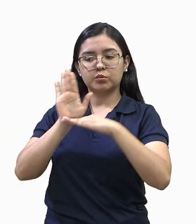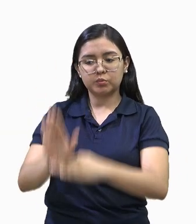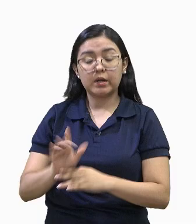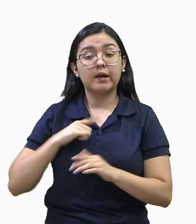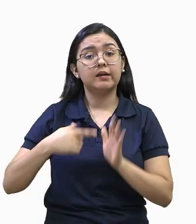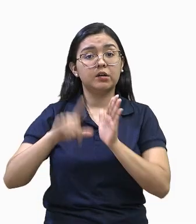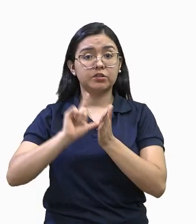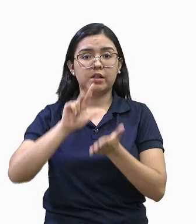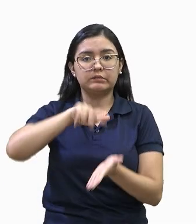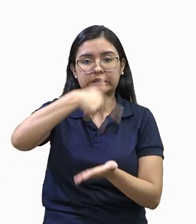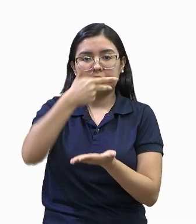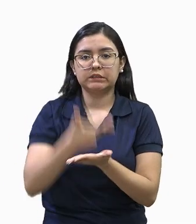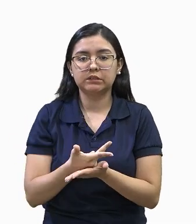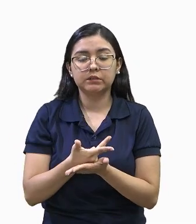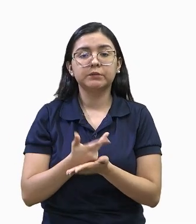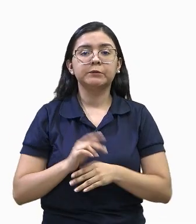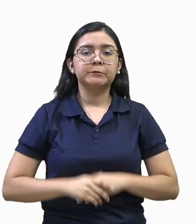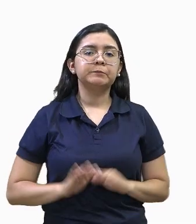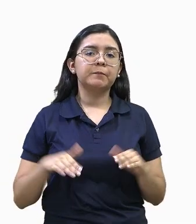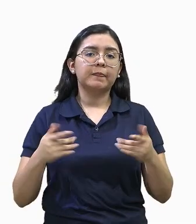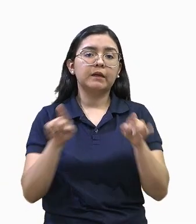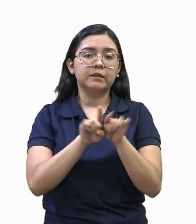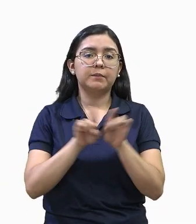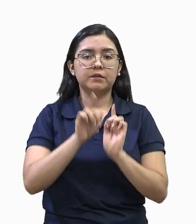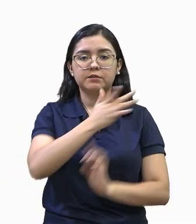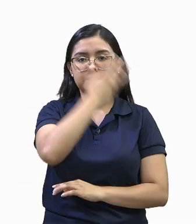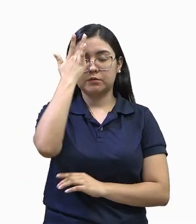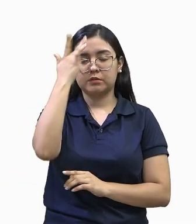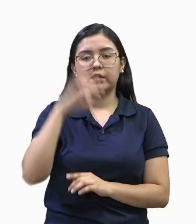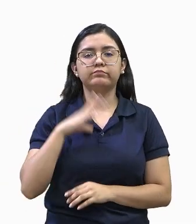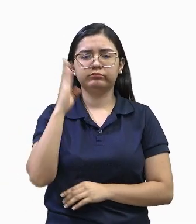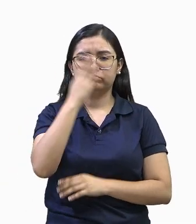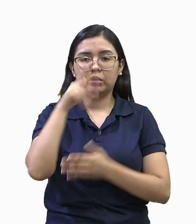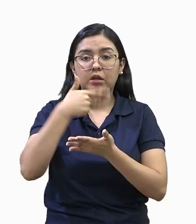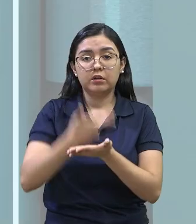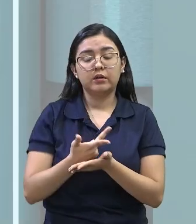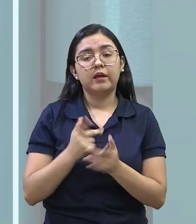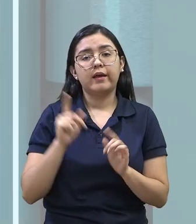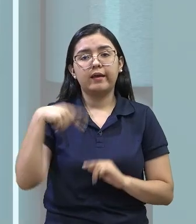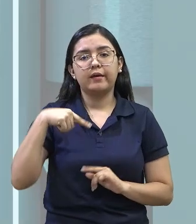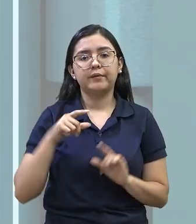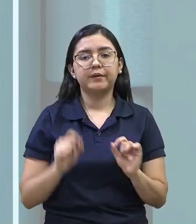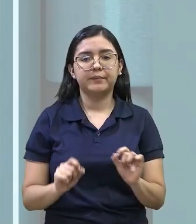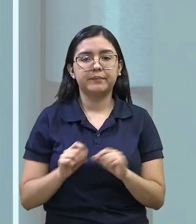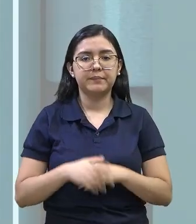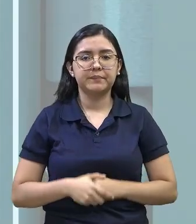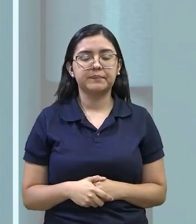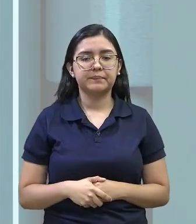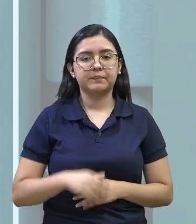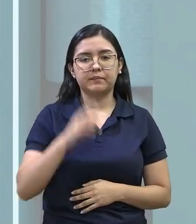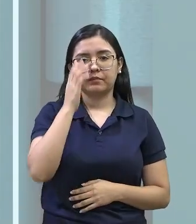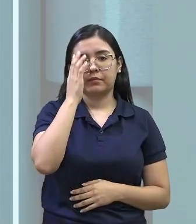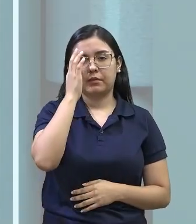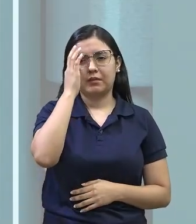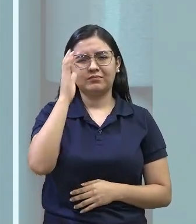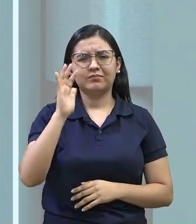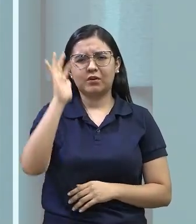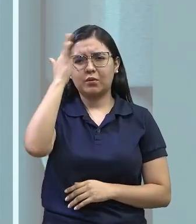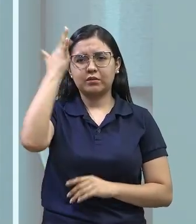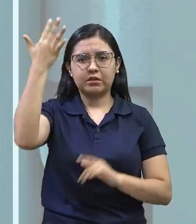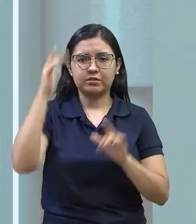se machuque. O desmaio, gente, ele geralmente é algo que não acontece assim